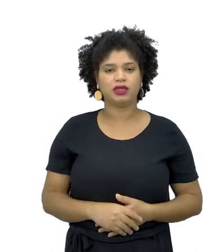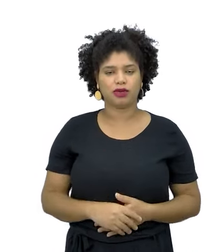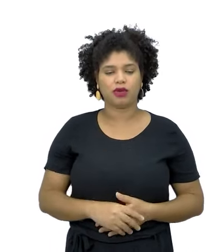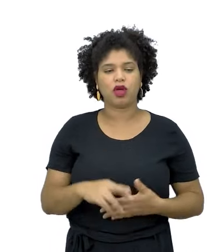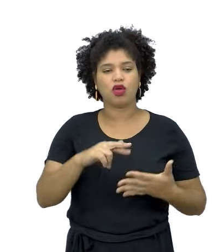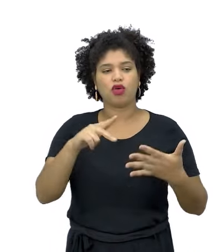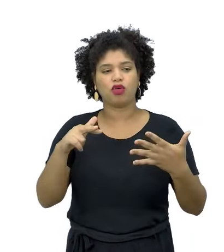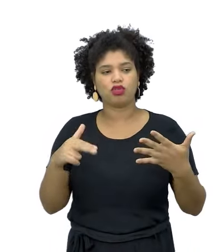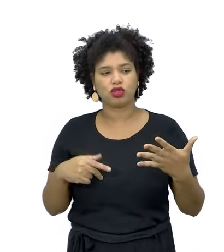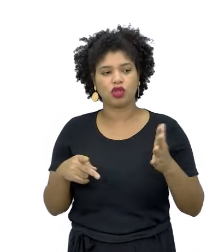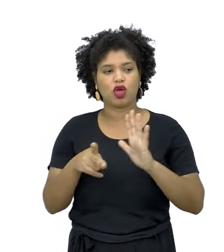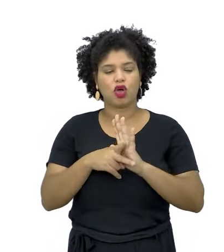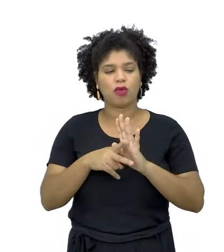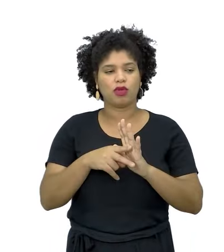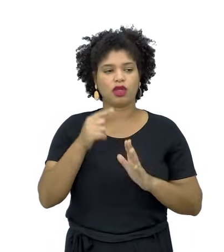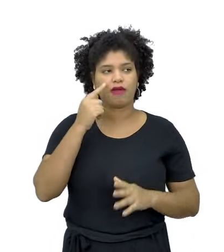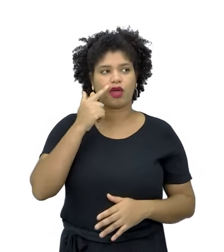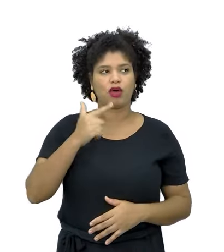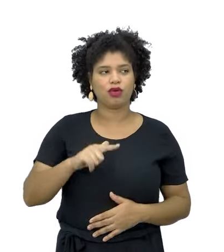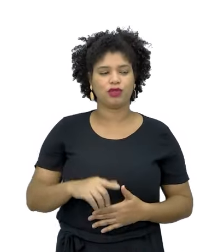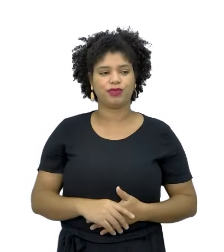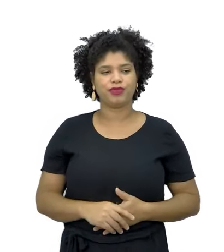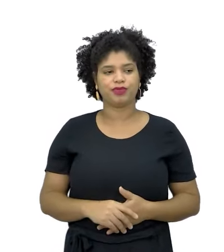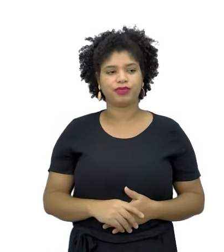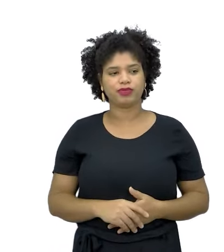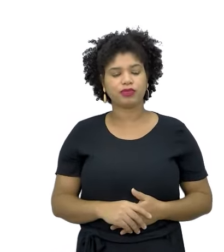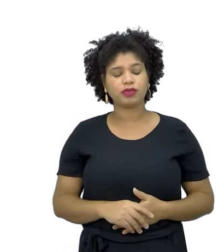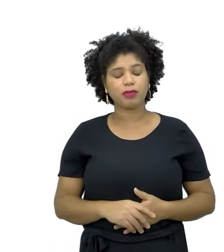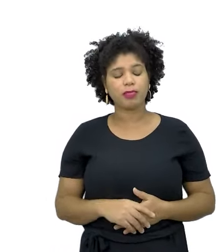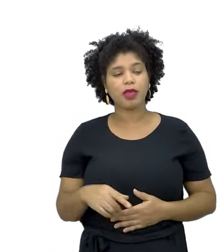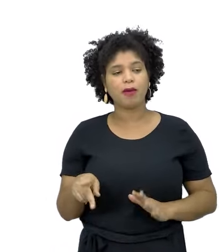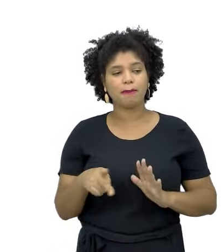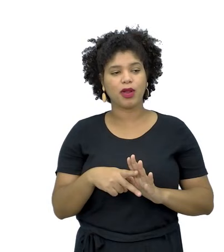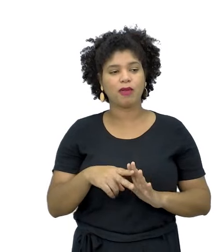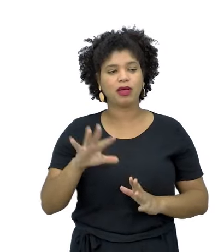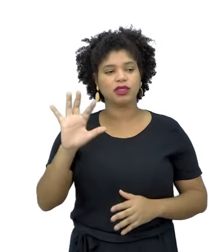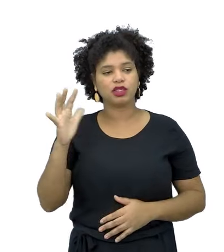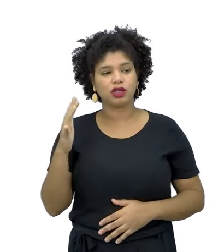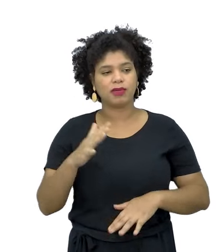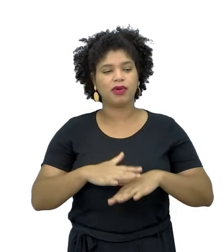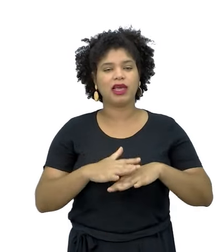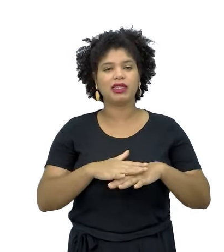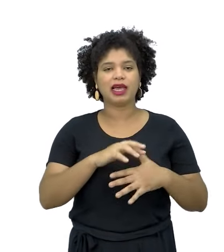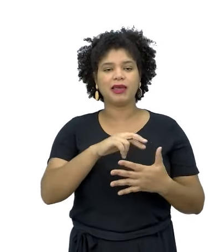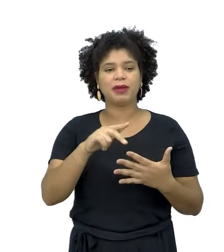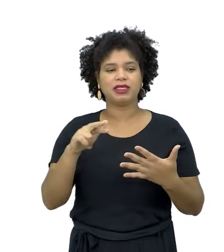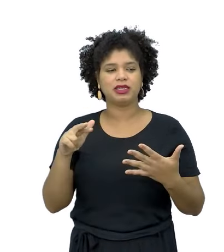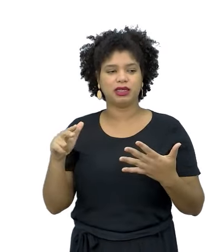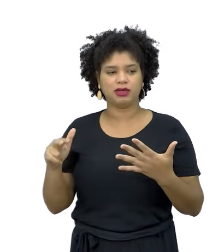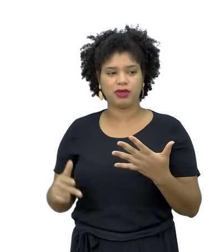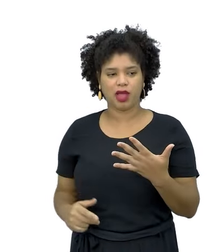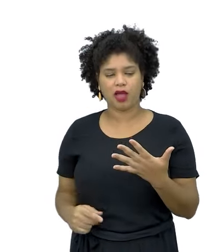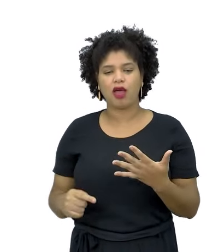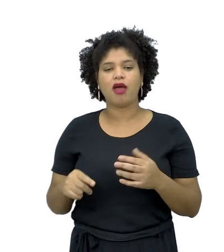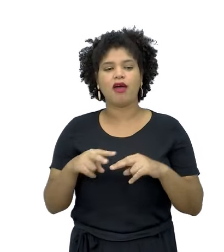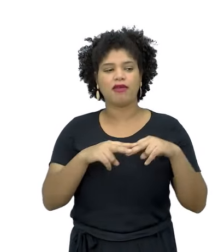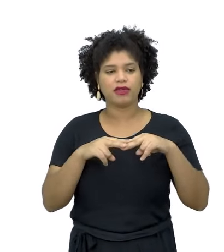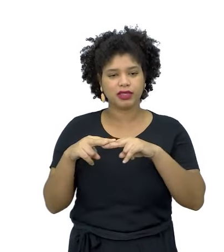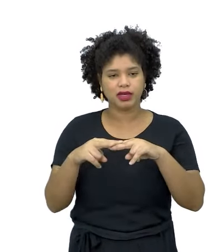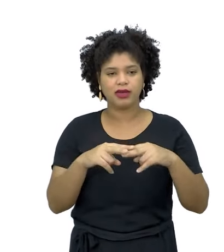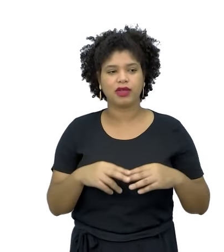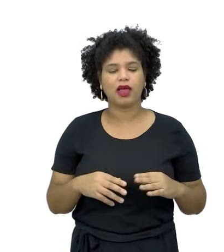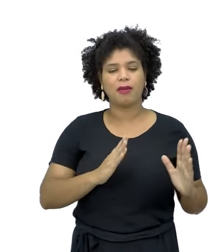TPC durante o planejamento e desenvolvimento da situação de aprendizagem 1 do volume 1.